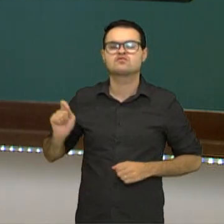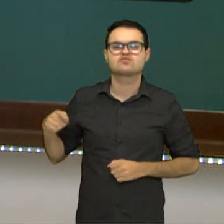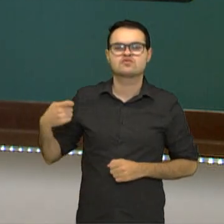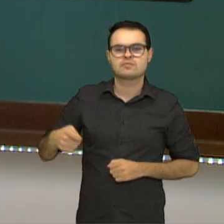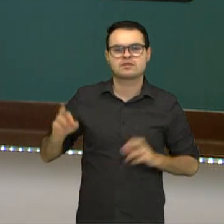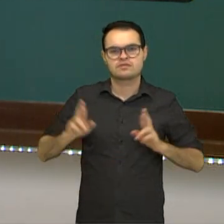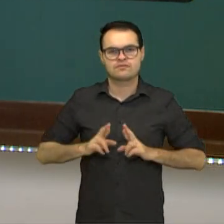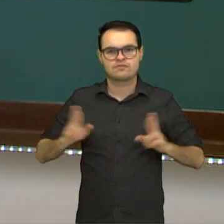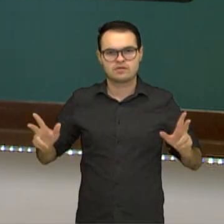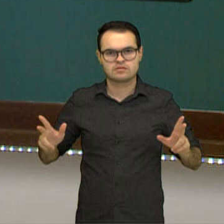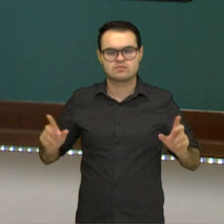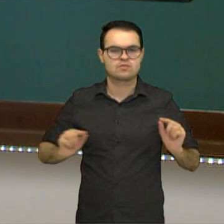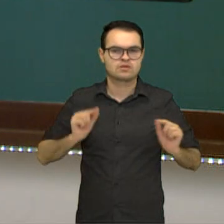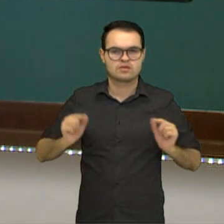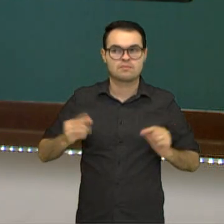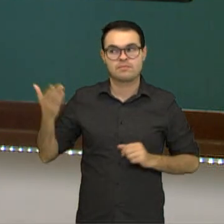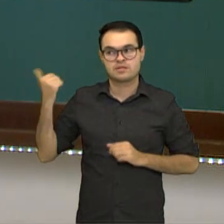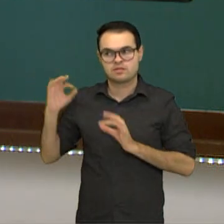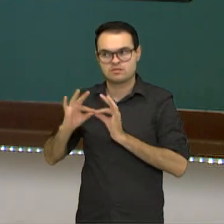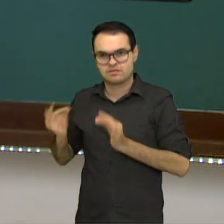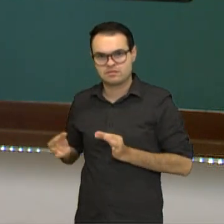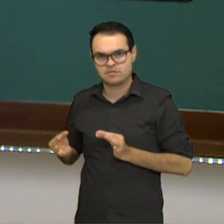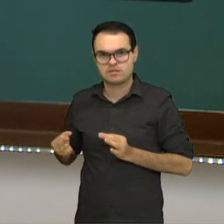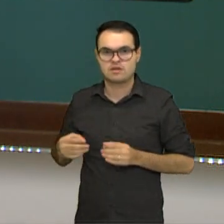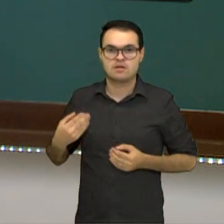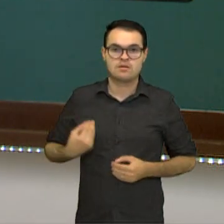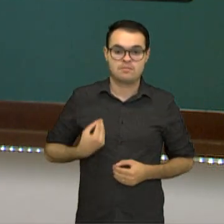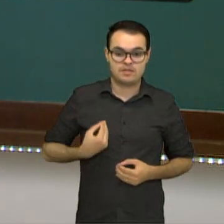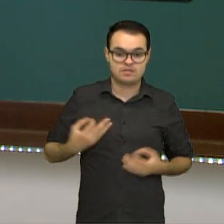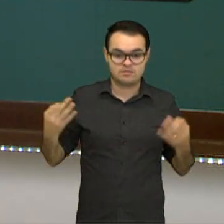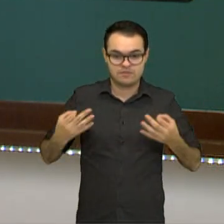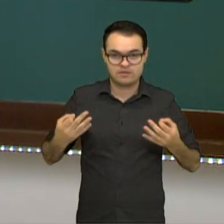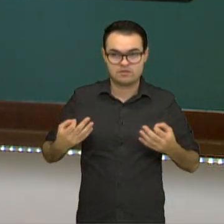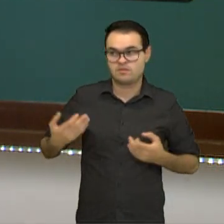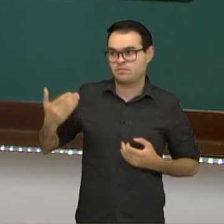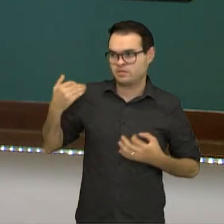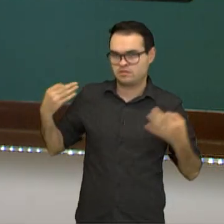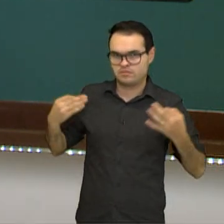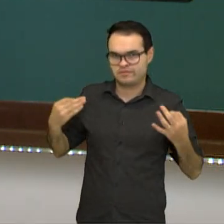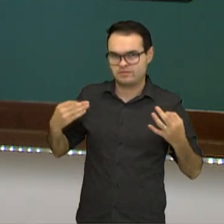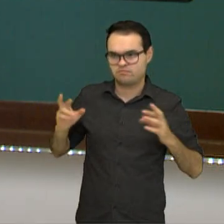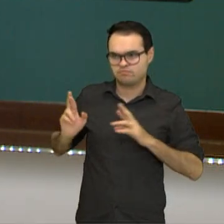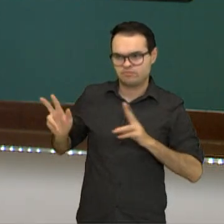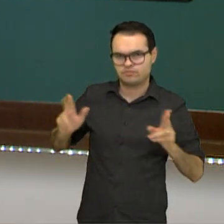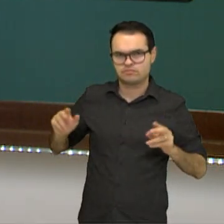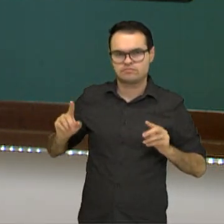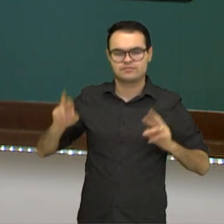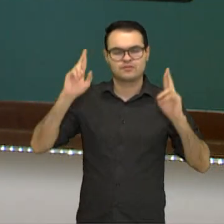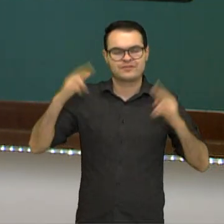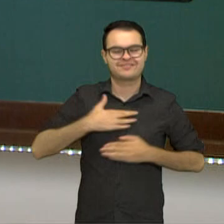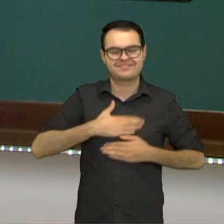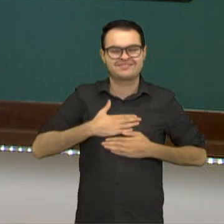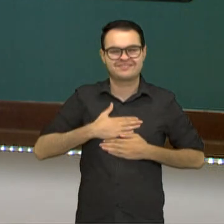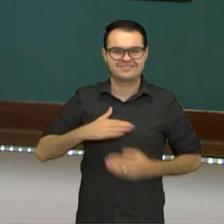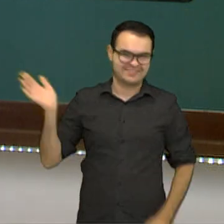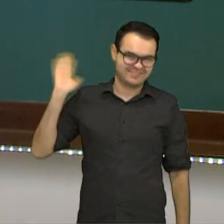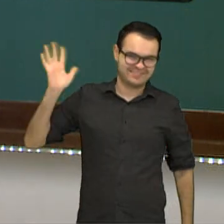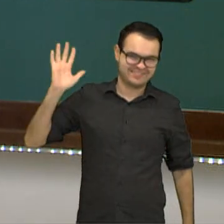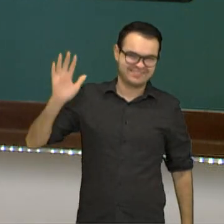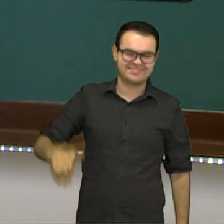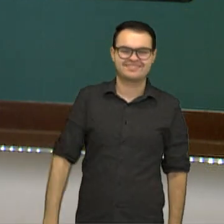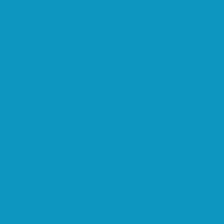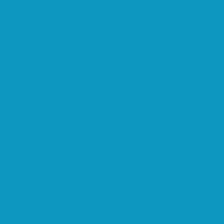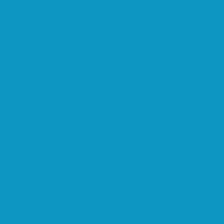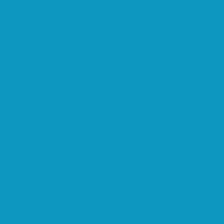sobre a diferença entre passado simples, presente perfeito e passado perfeito. Espero que vocês tenham gostado. Bye, bye!